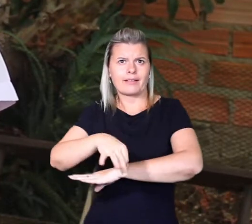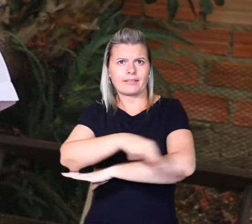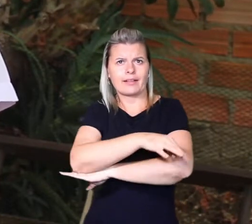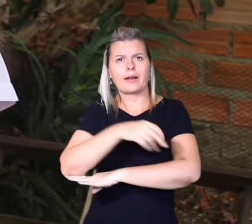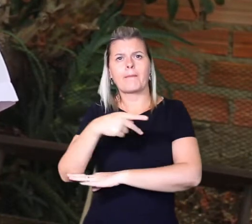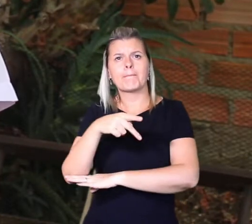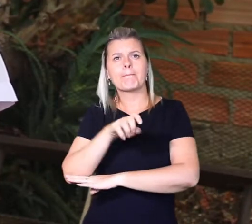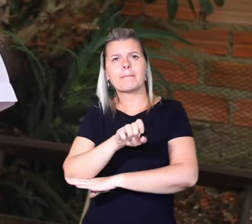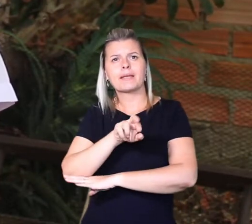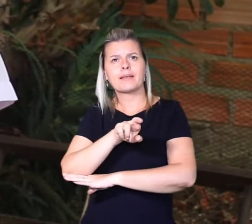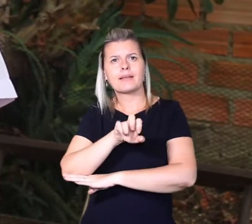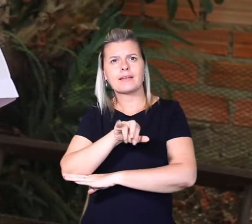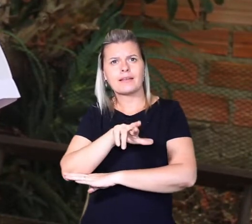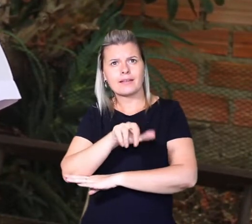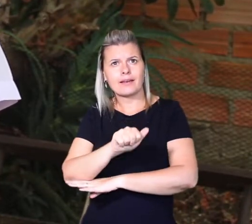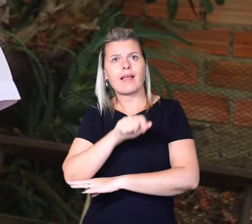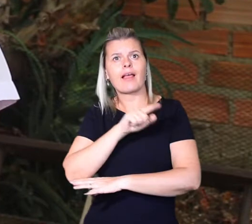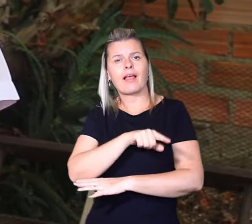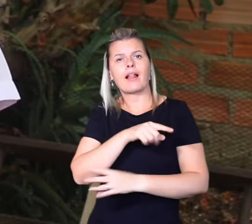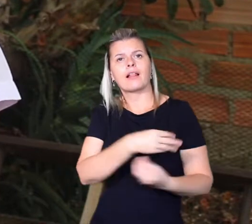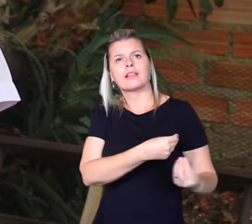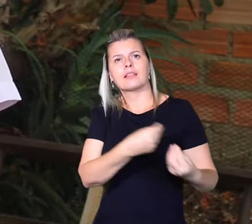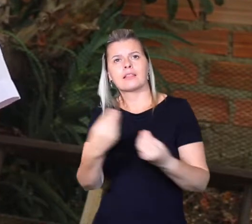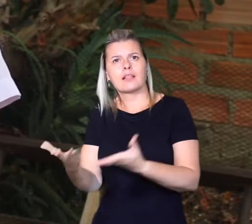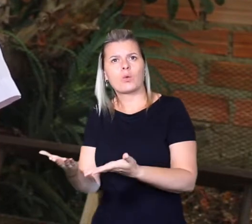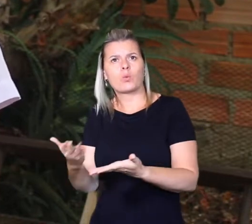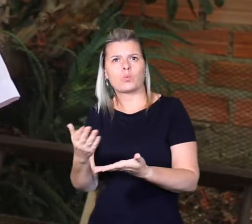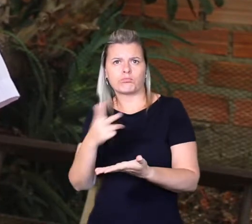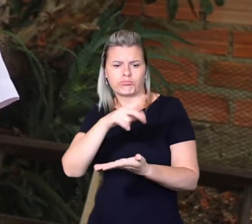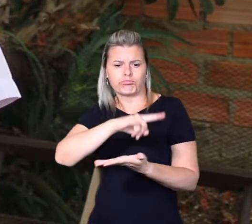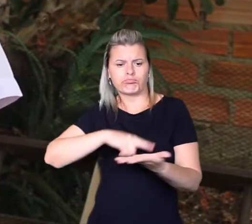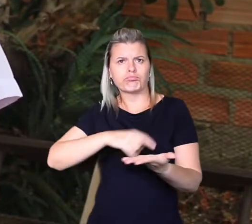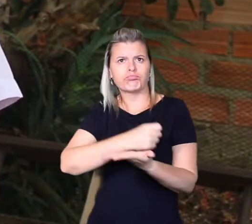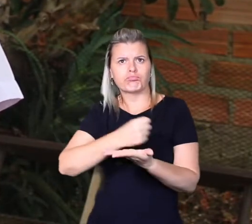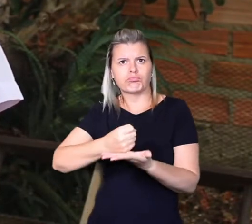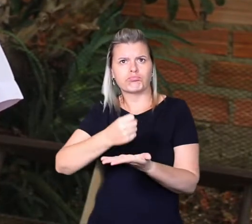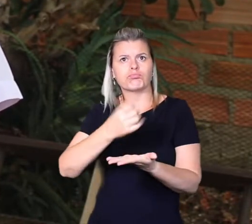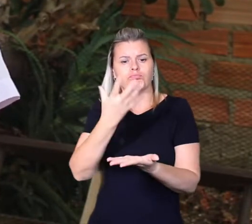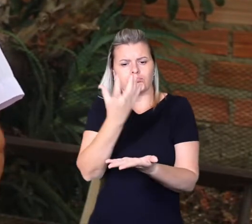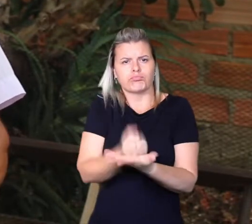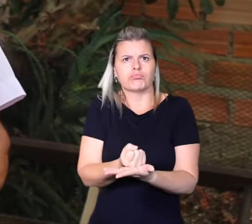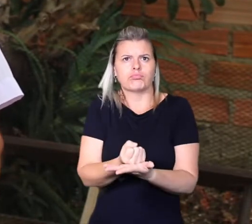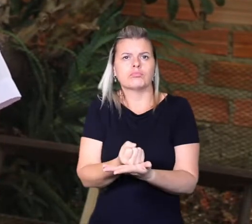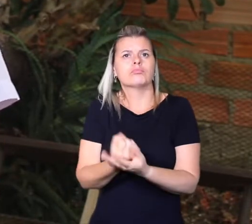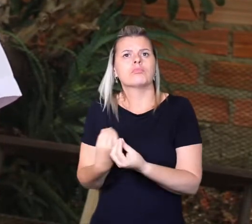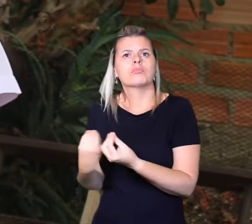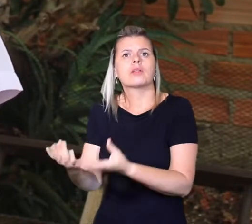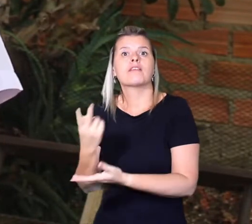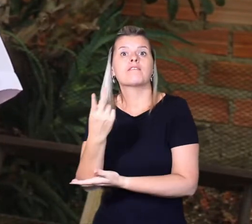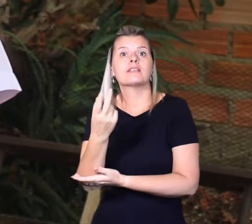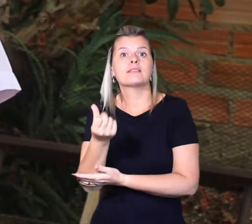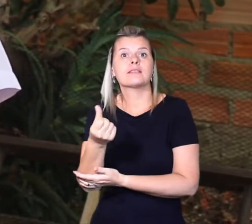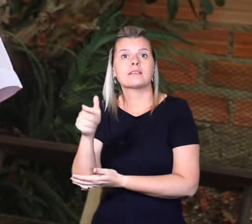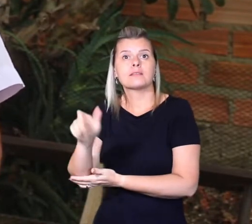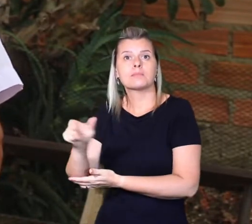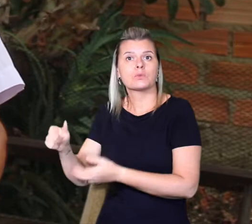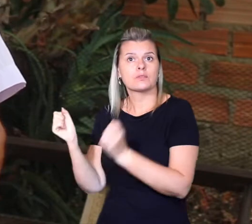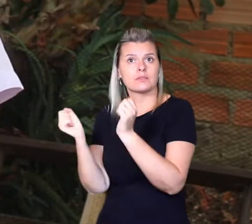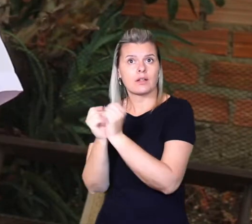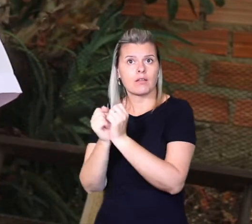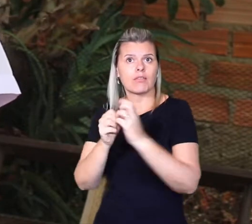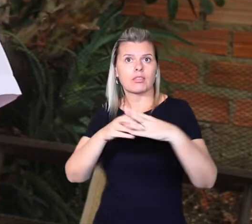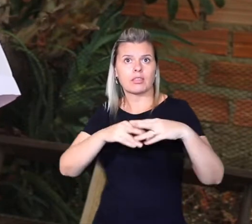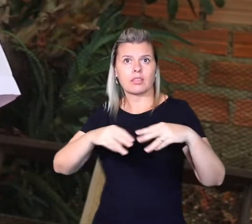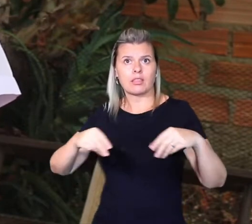casada com o capitão Francisco Matos, que deixou no legado em testamento para 26 escravos